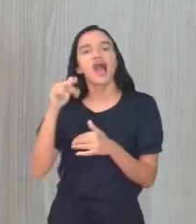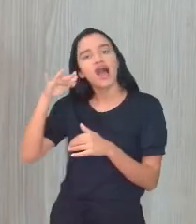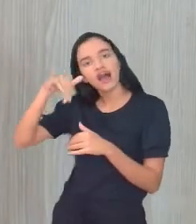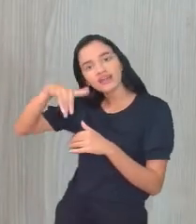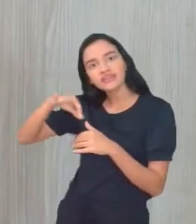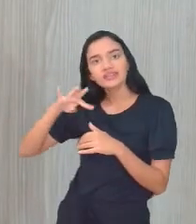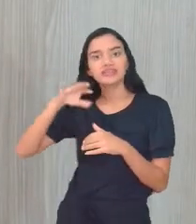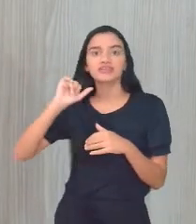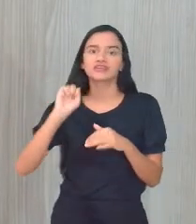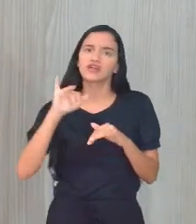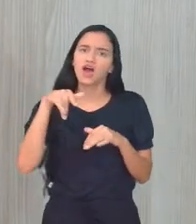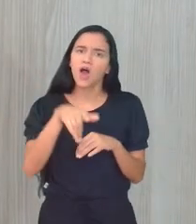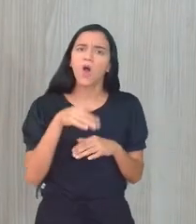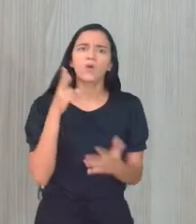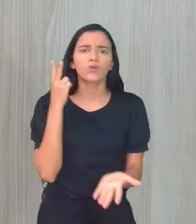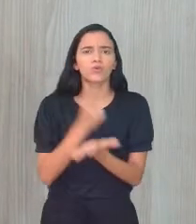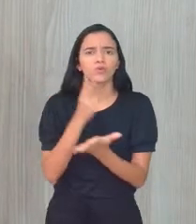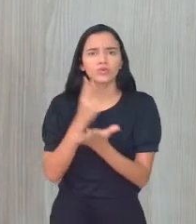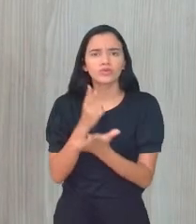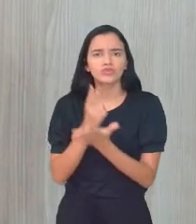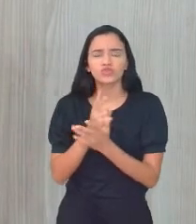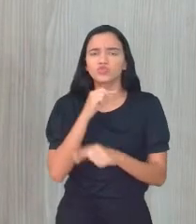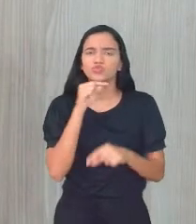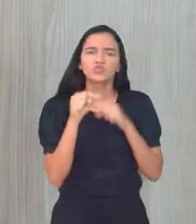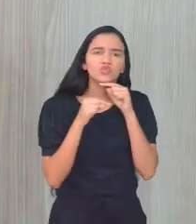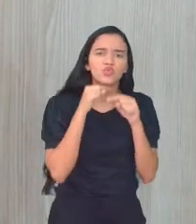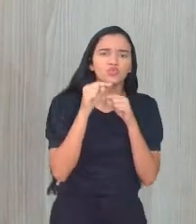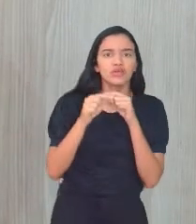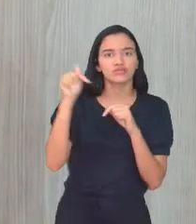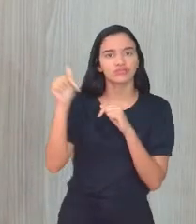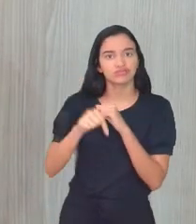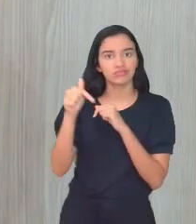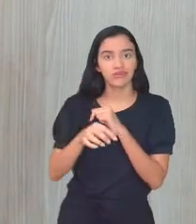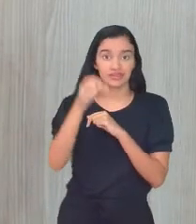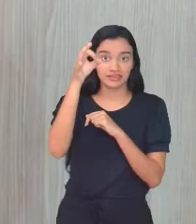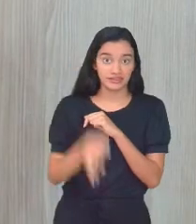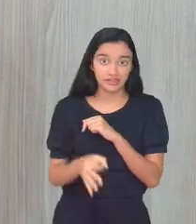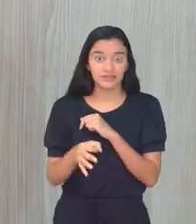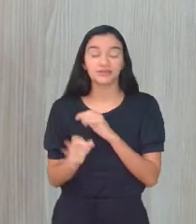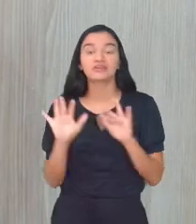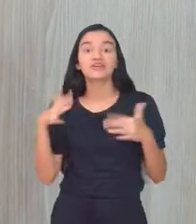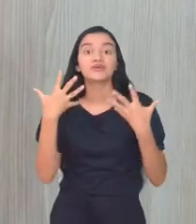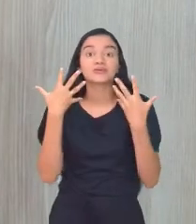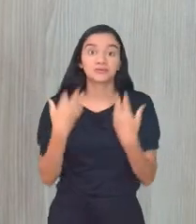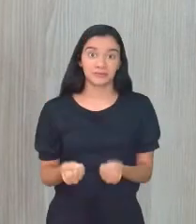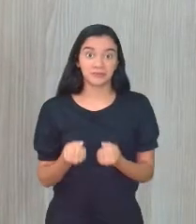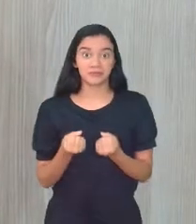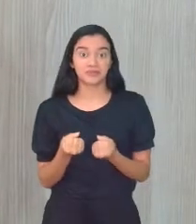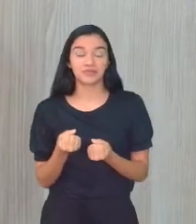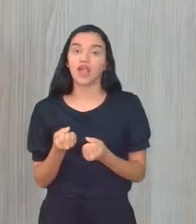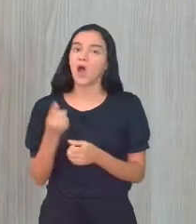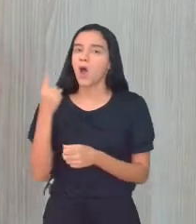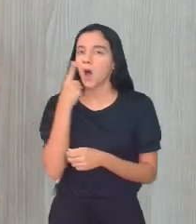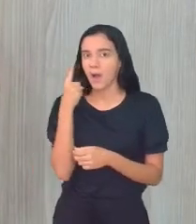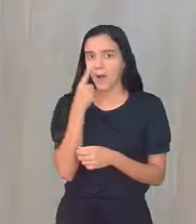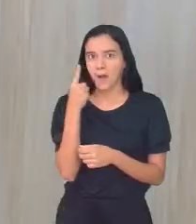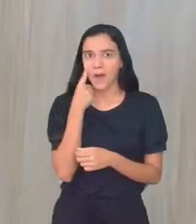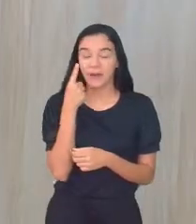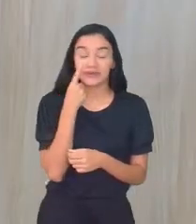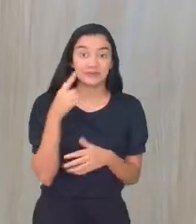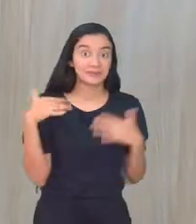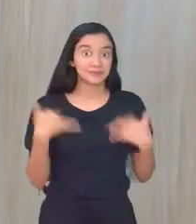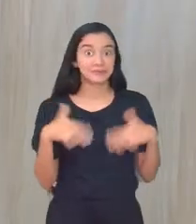fica aí, não sai. Qualquer dúvida, estou aqui, tá certo? E vamos embora. Olha